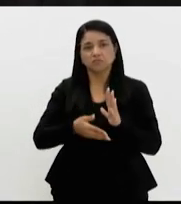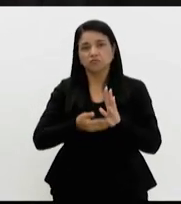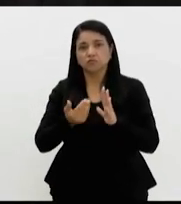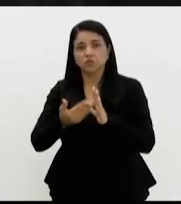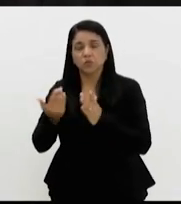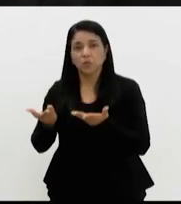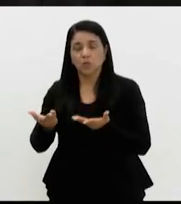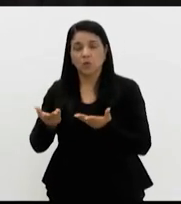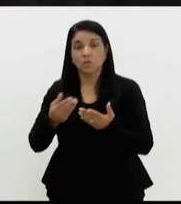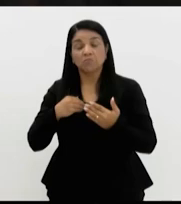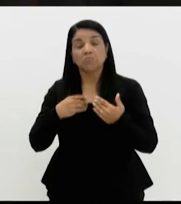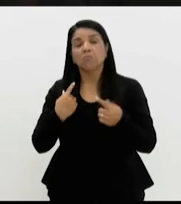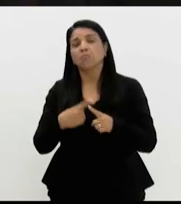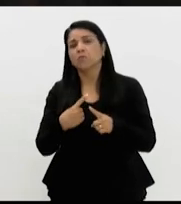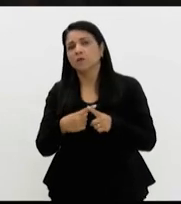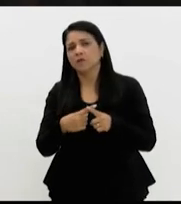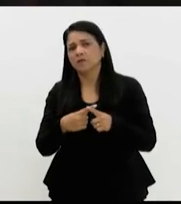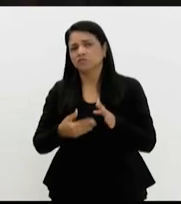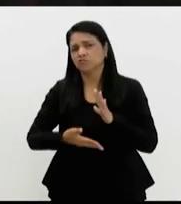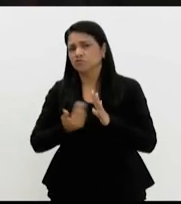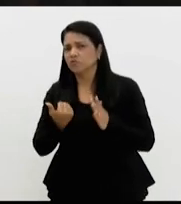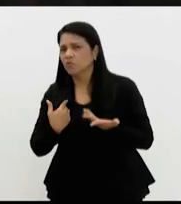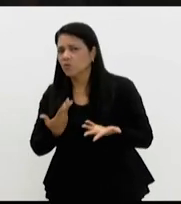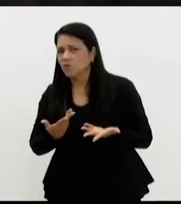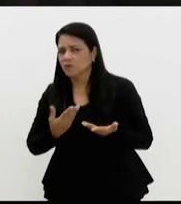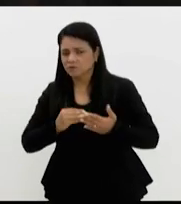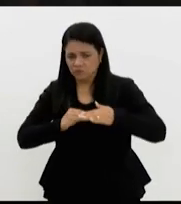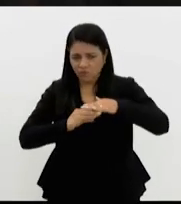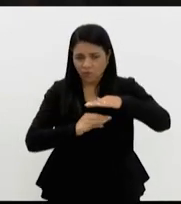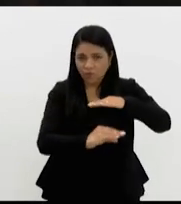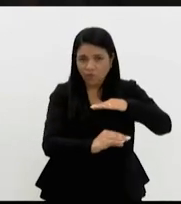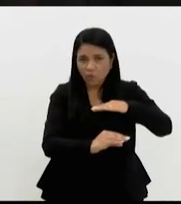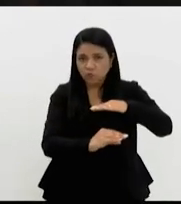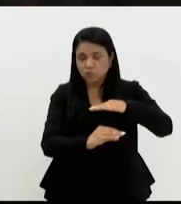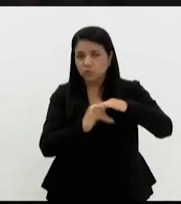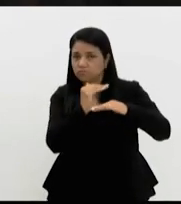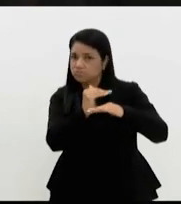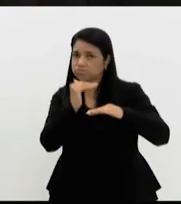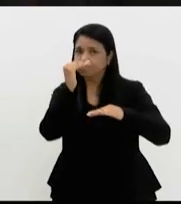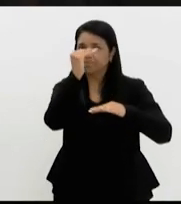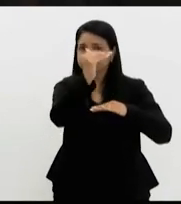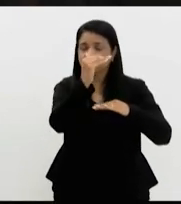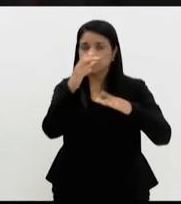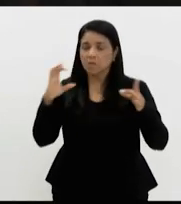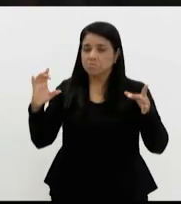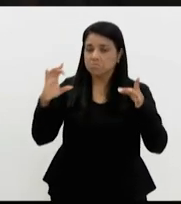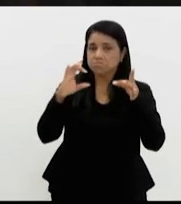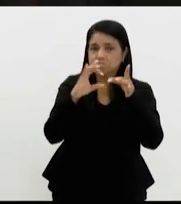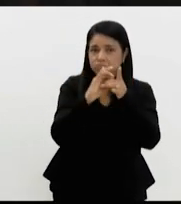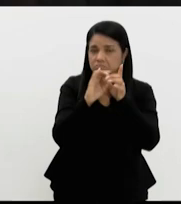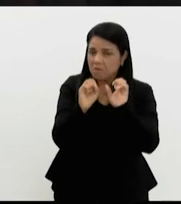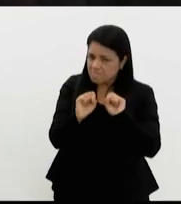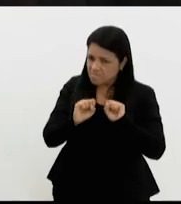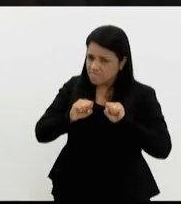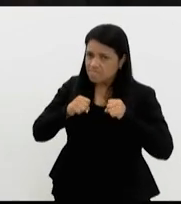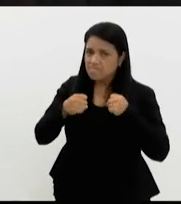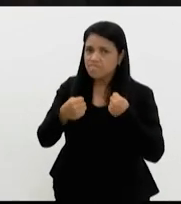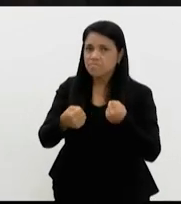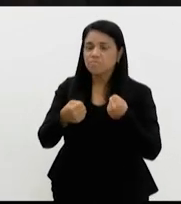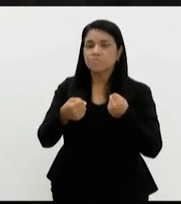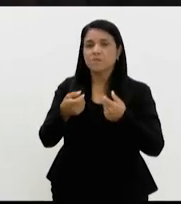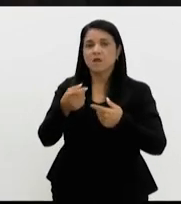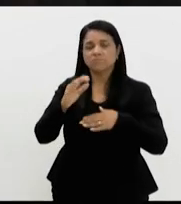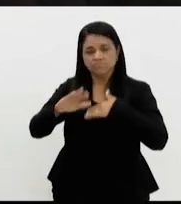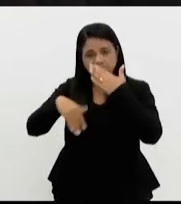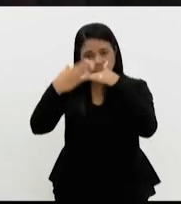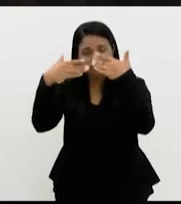Fundo Soberano precisa ser uma conjunção de esforços para também a recuperação